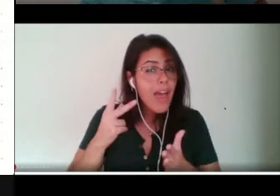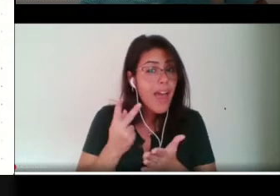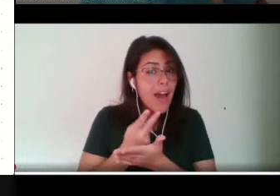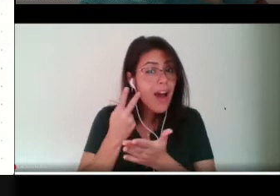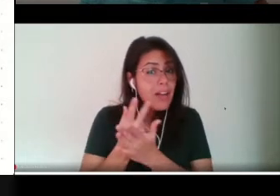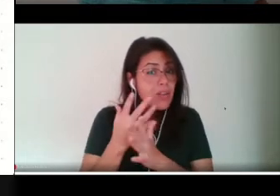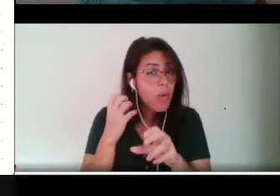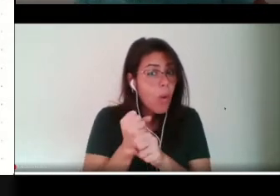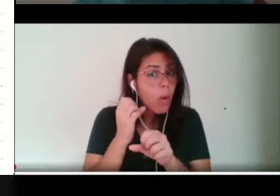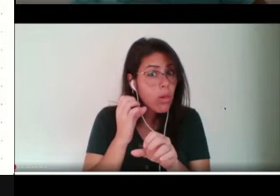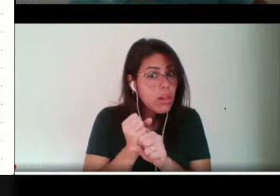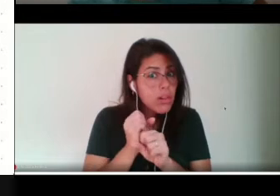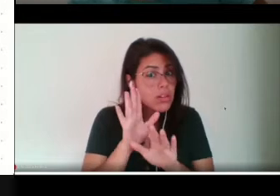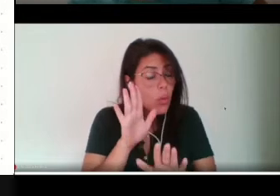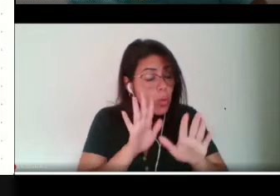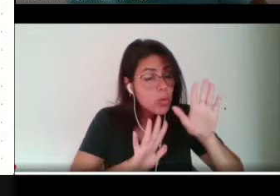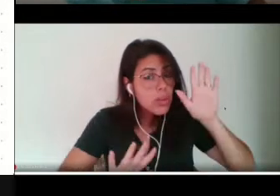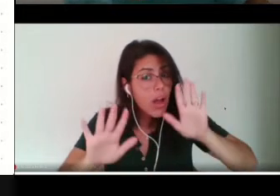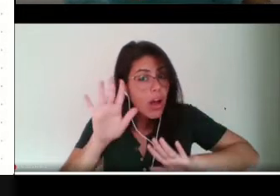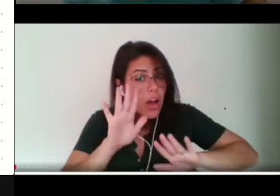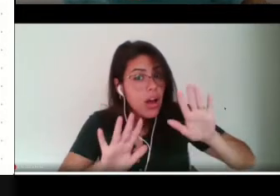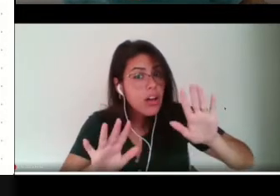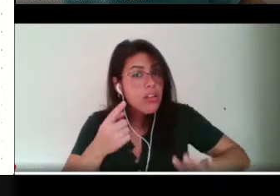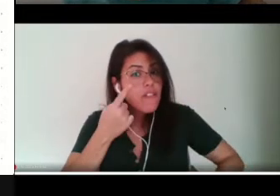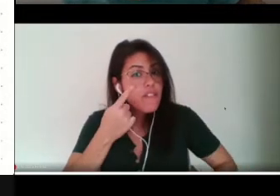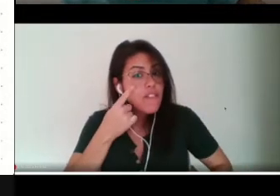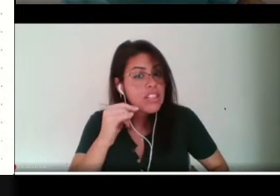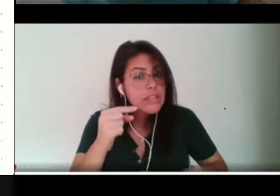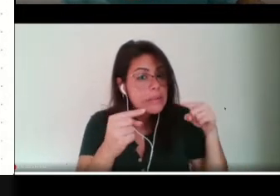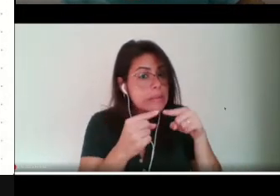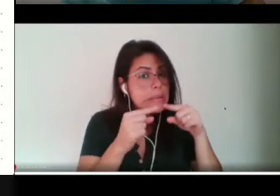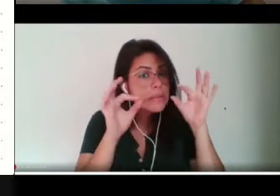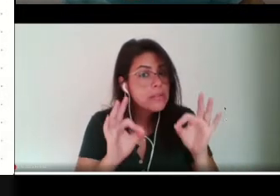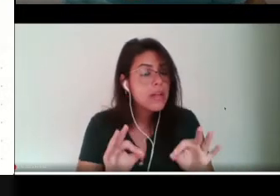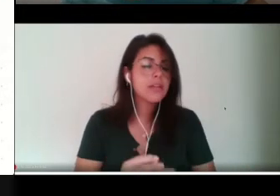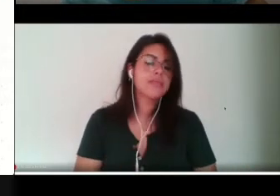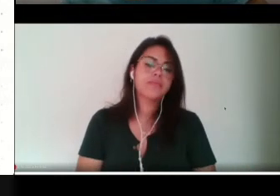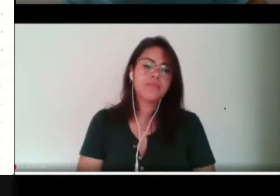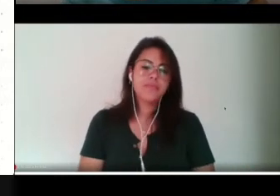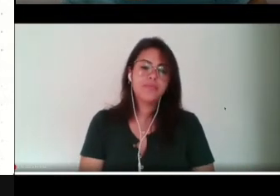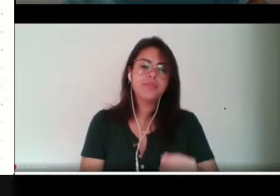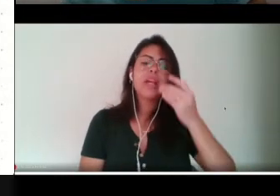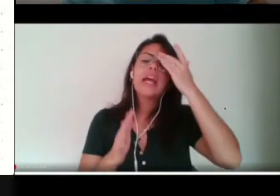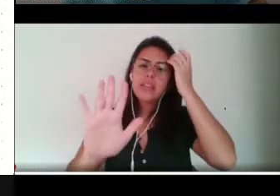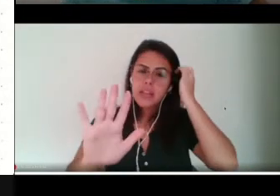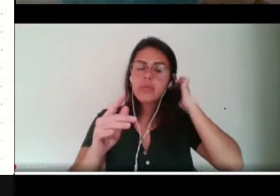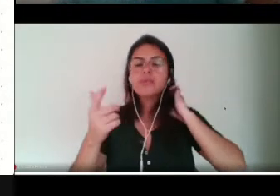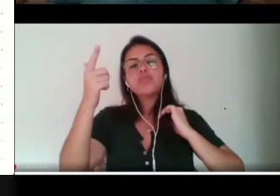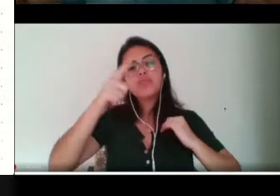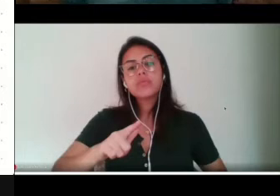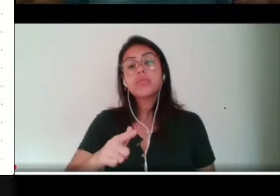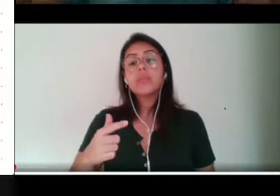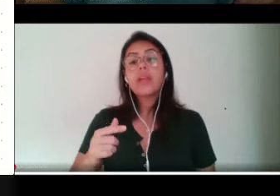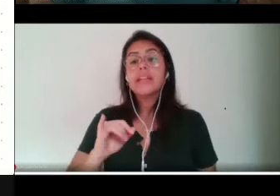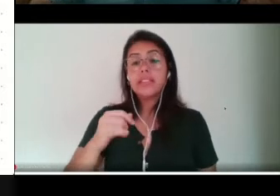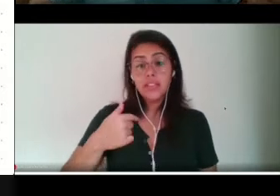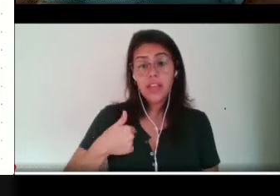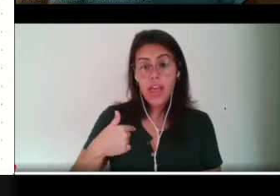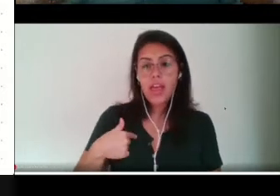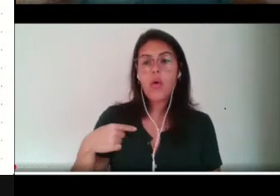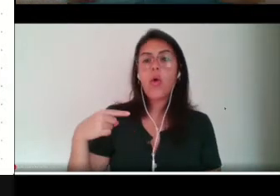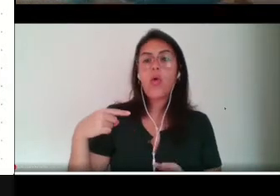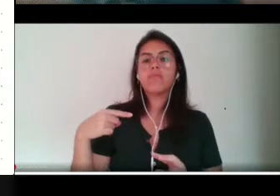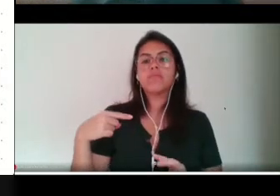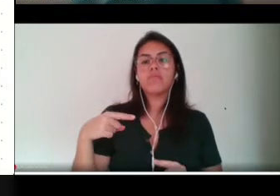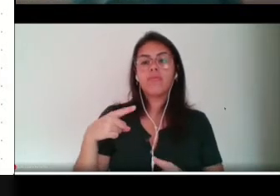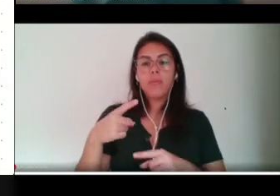Tá bom? Então, gente, na hora de fazer produto vetorial, como é que eu faço para não errar? Fazer passo a passo,